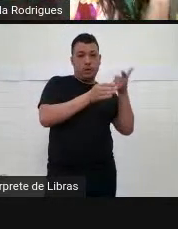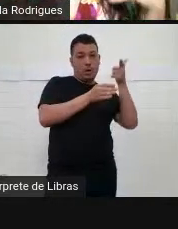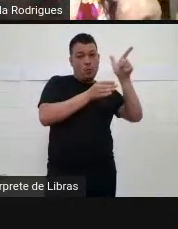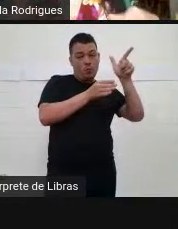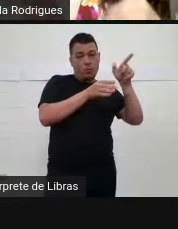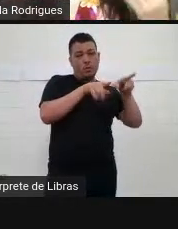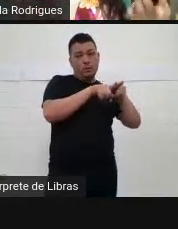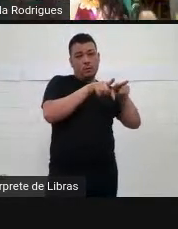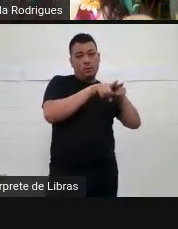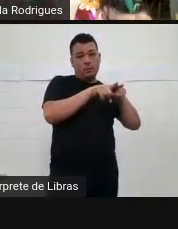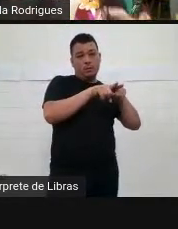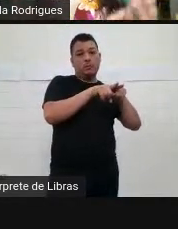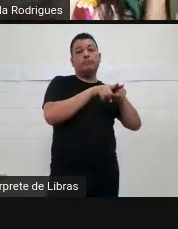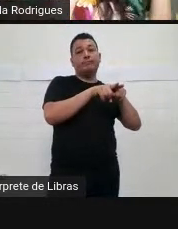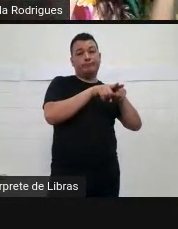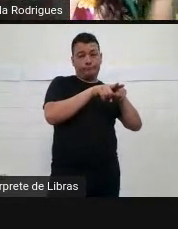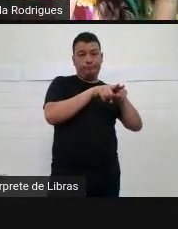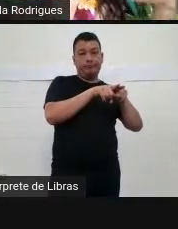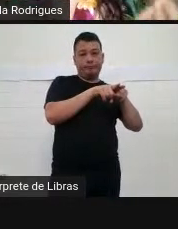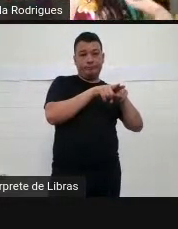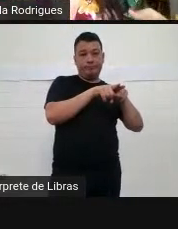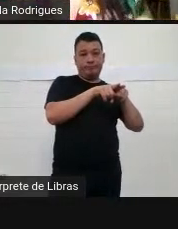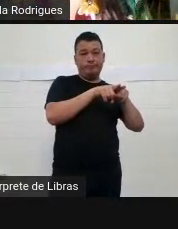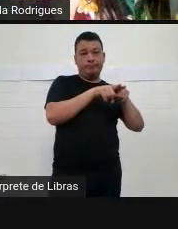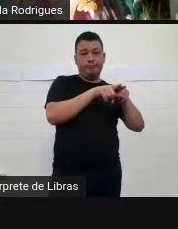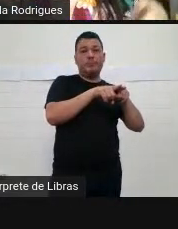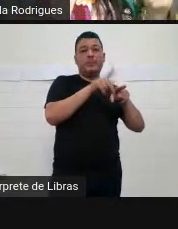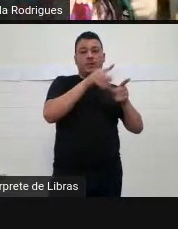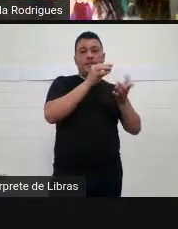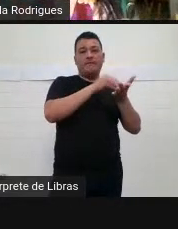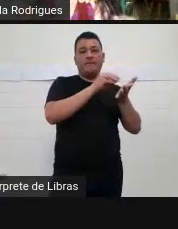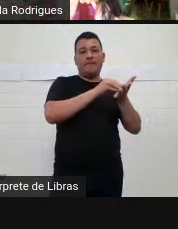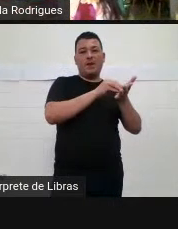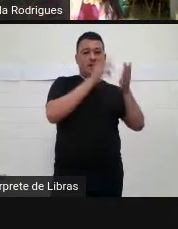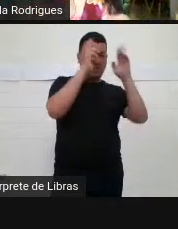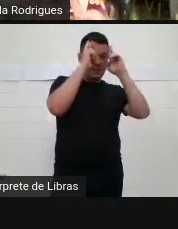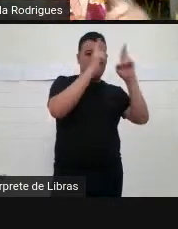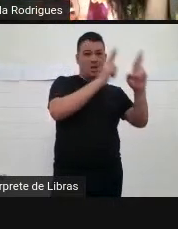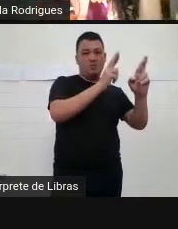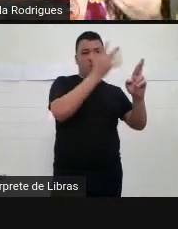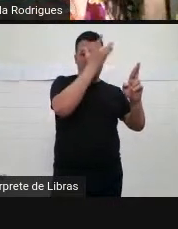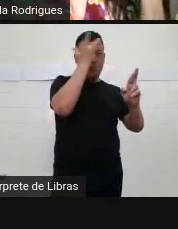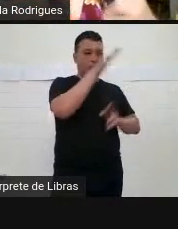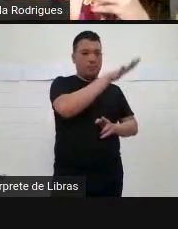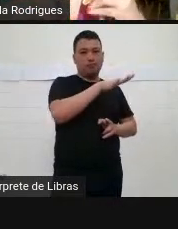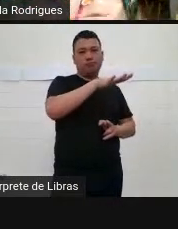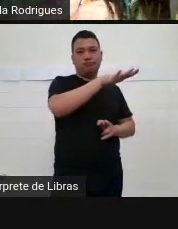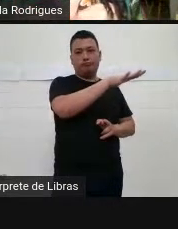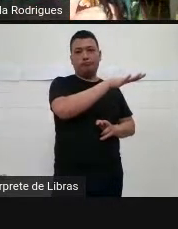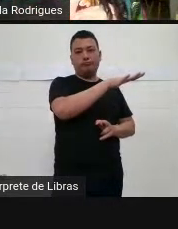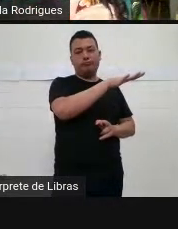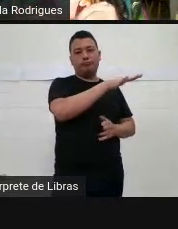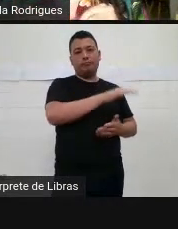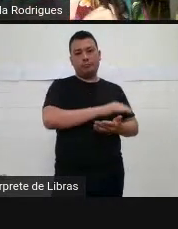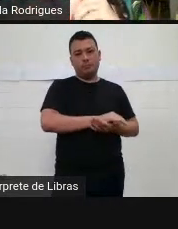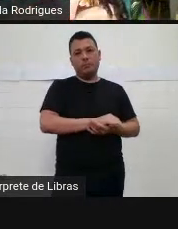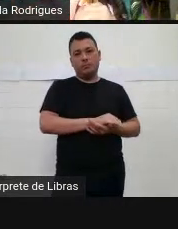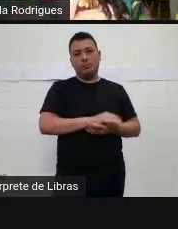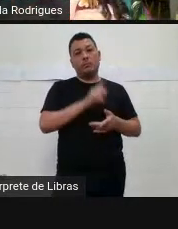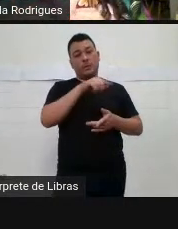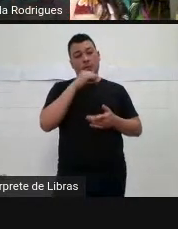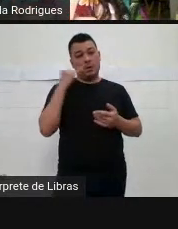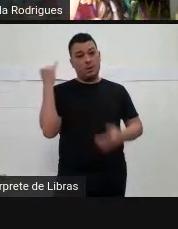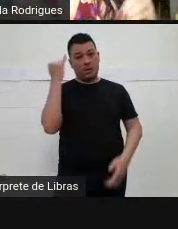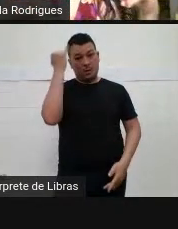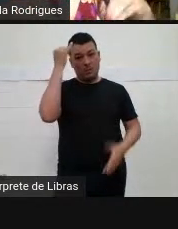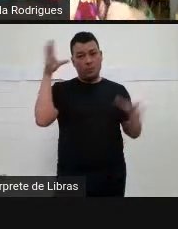dimensões, um processo também de desumanização do outro. Né? E aí, pra gente não, uma coisa que é importante só